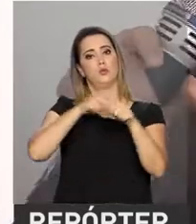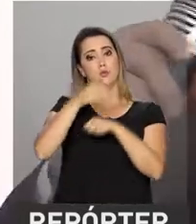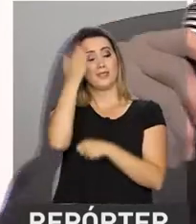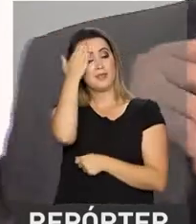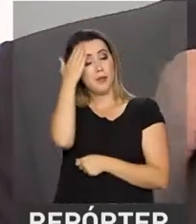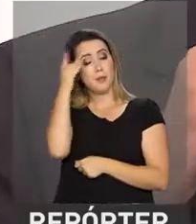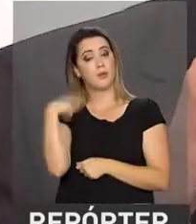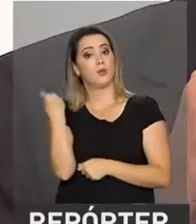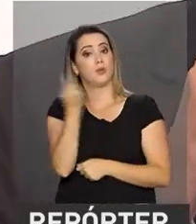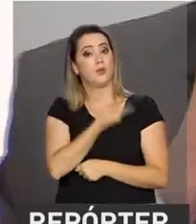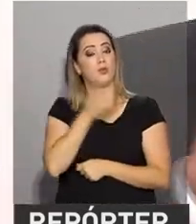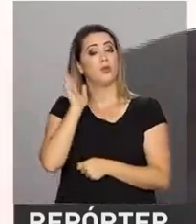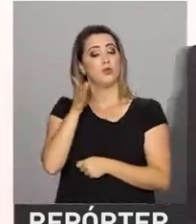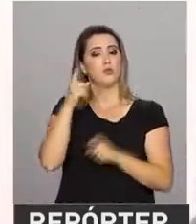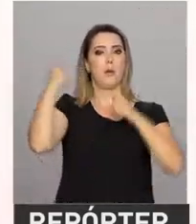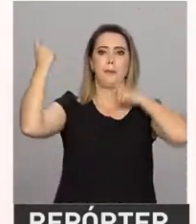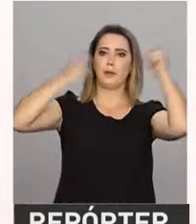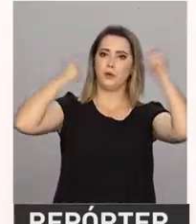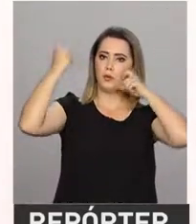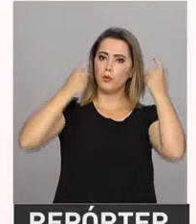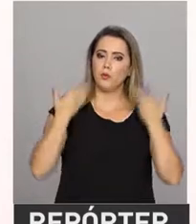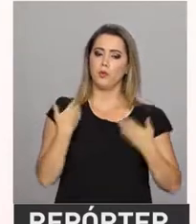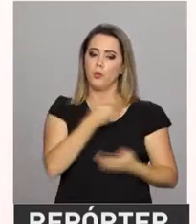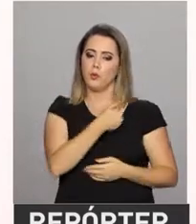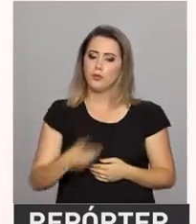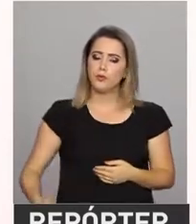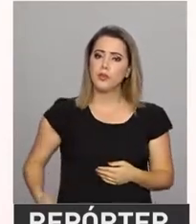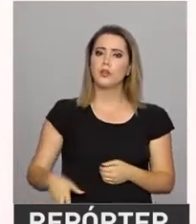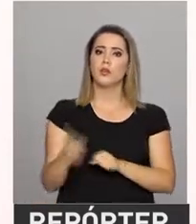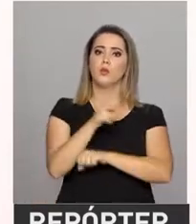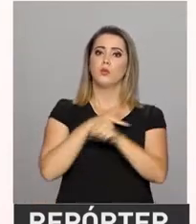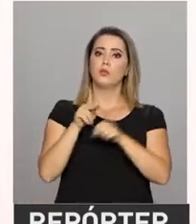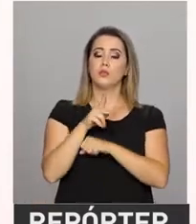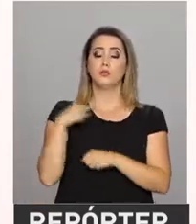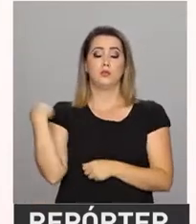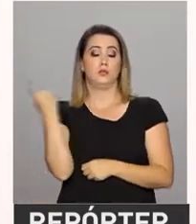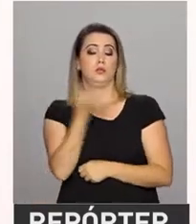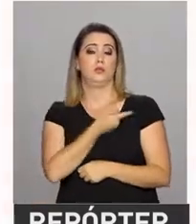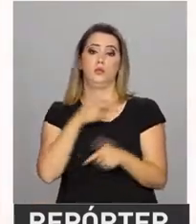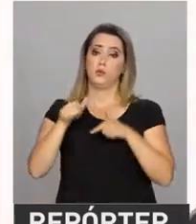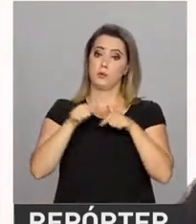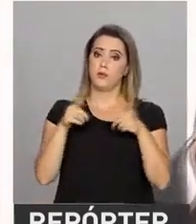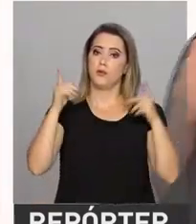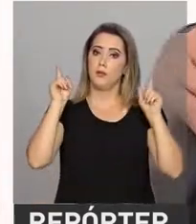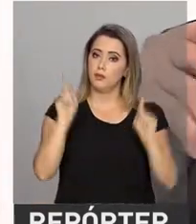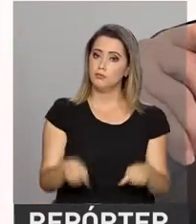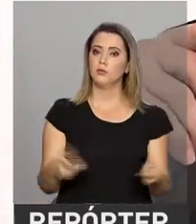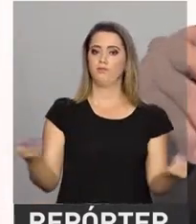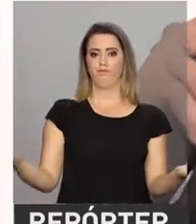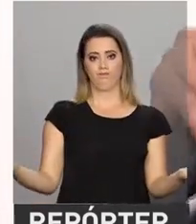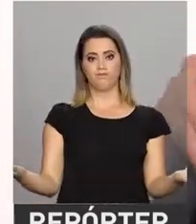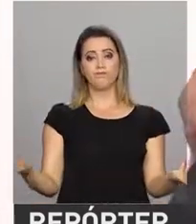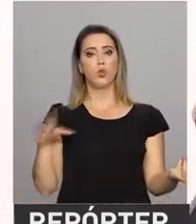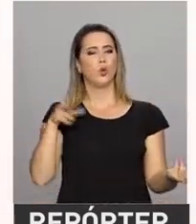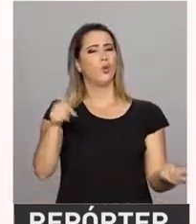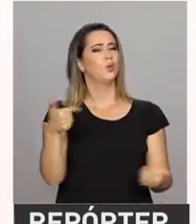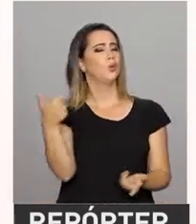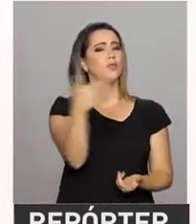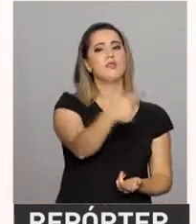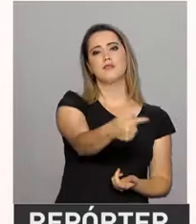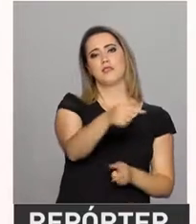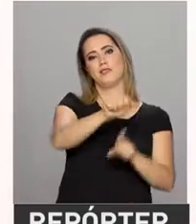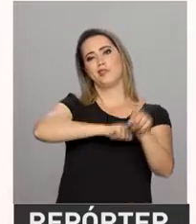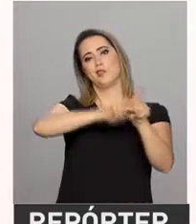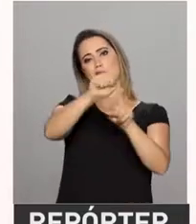que nós todos estamos preocupados em governar o país que a nossa a nossa função tudo isso se passa em 17 meses